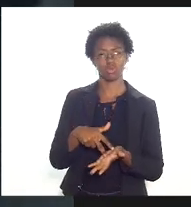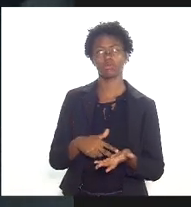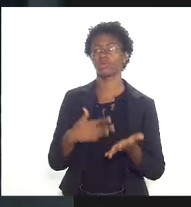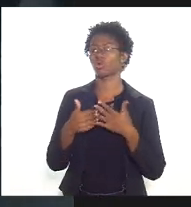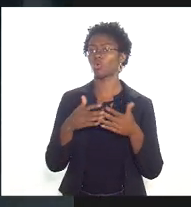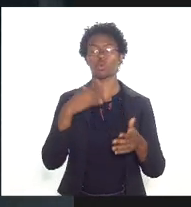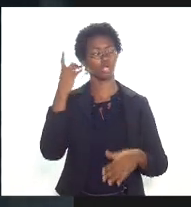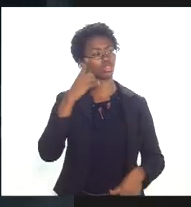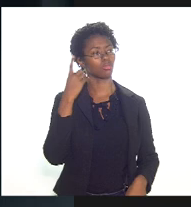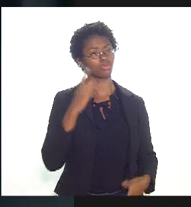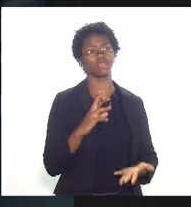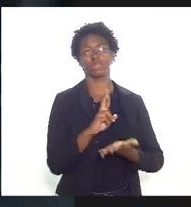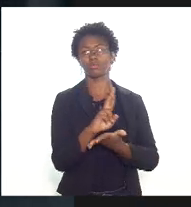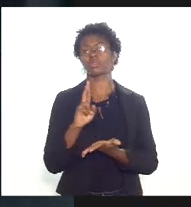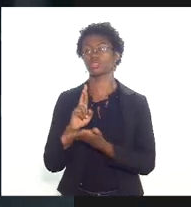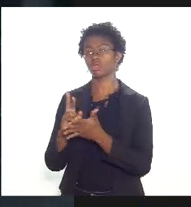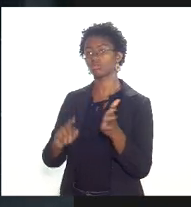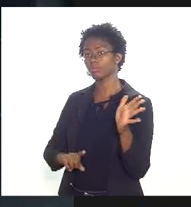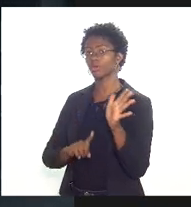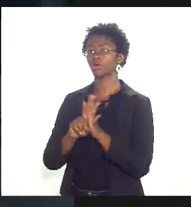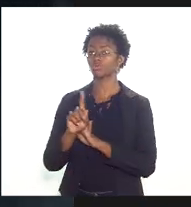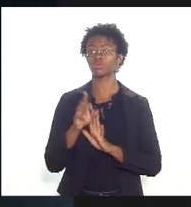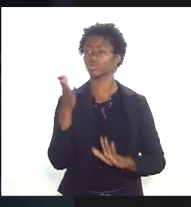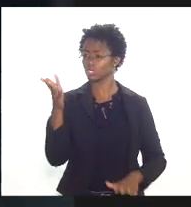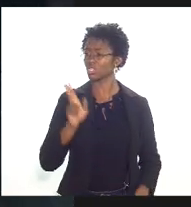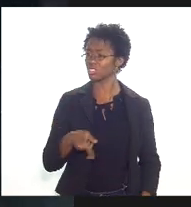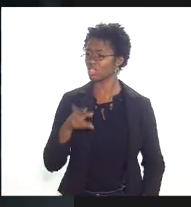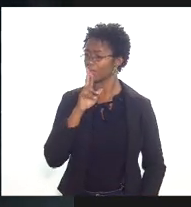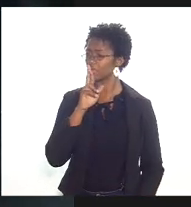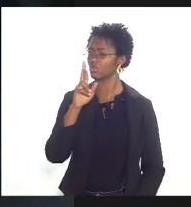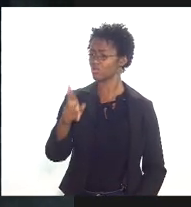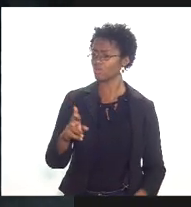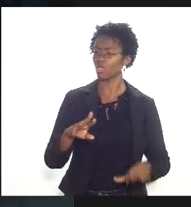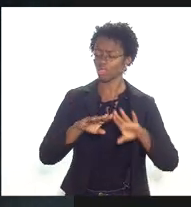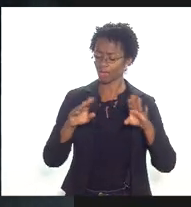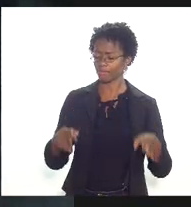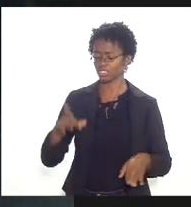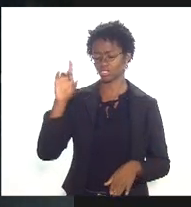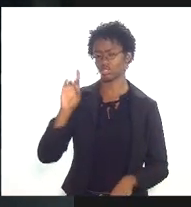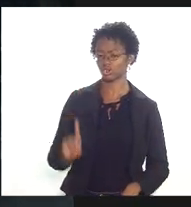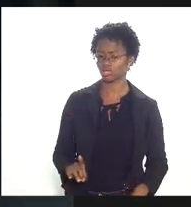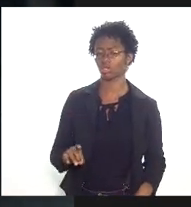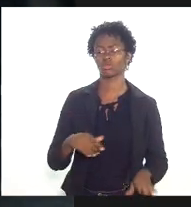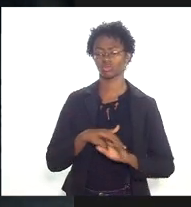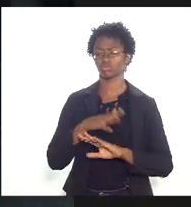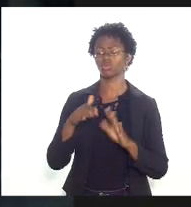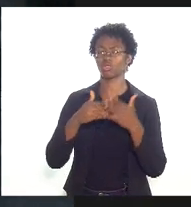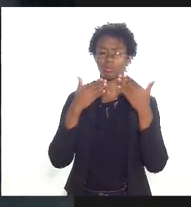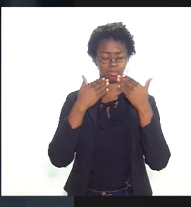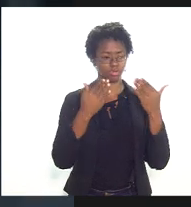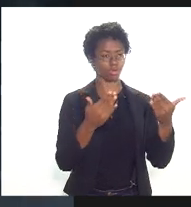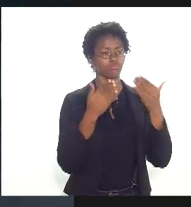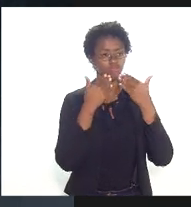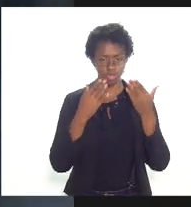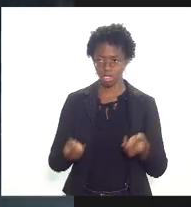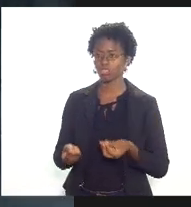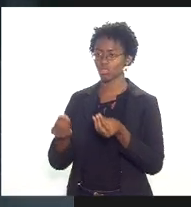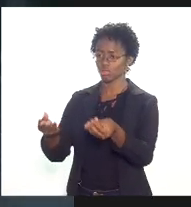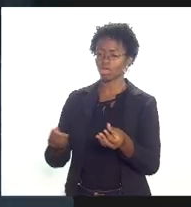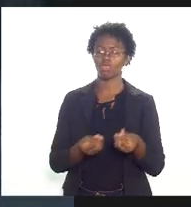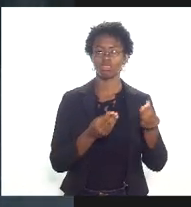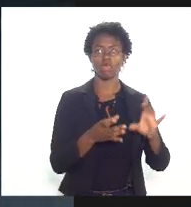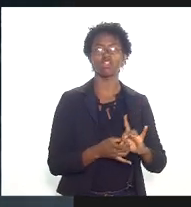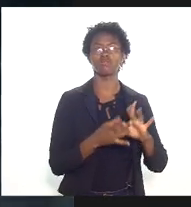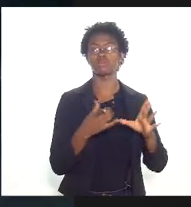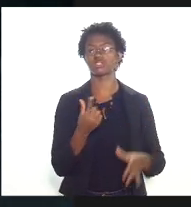eu queria fazer qualquer indagação em relação à mesa diretora as proposições são apresentadas em relação de recursos da